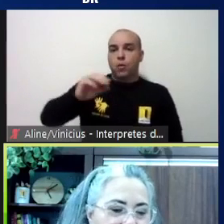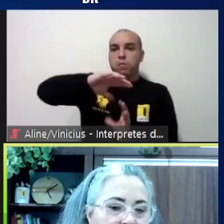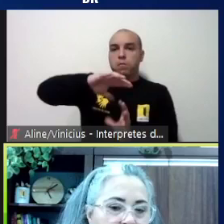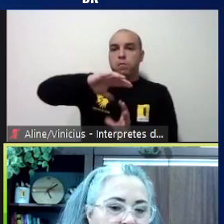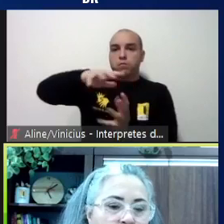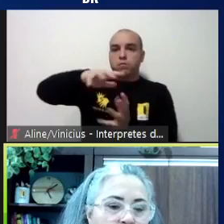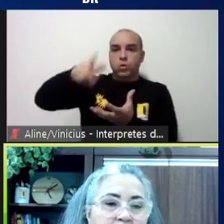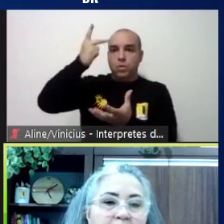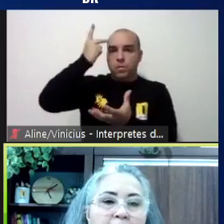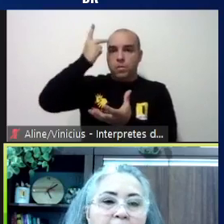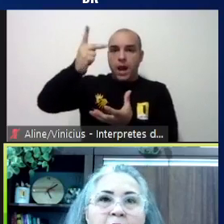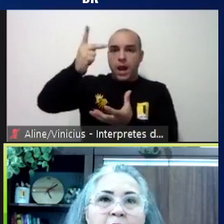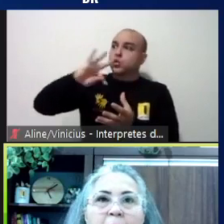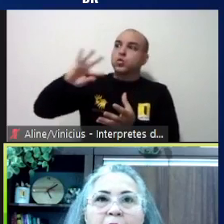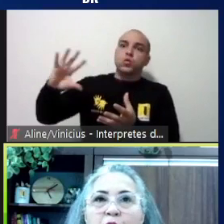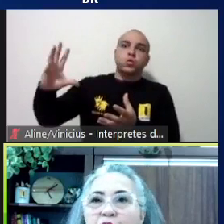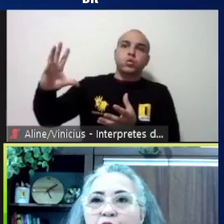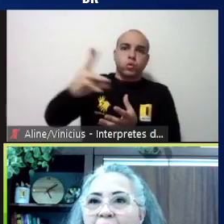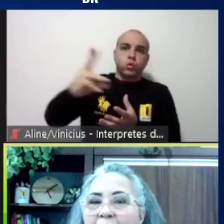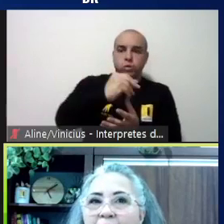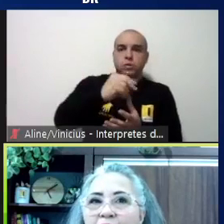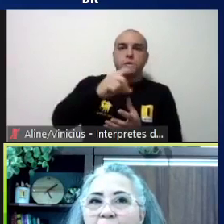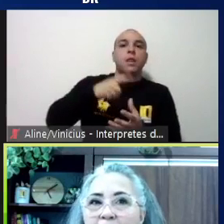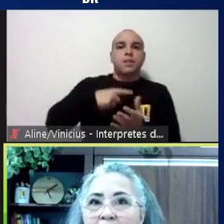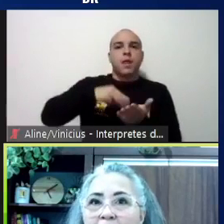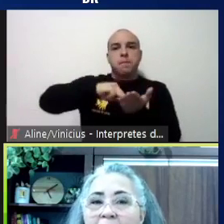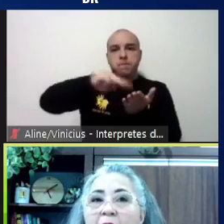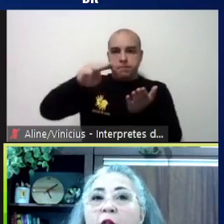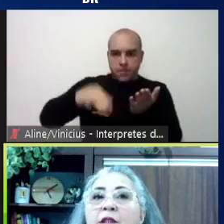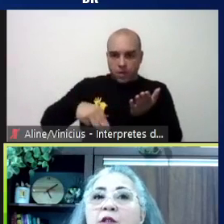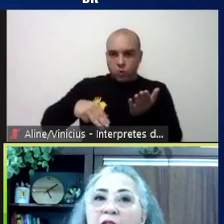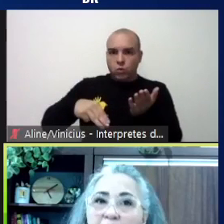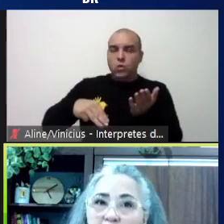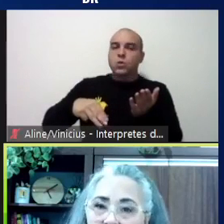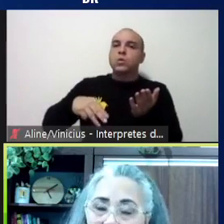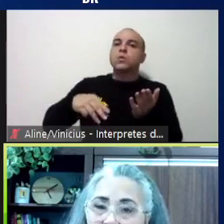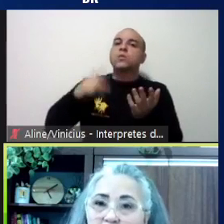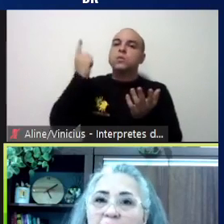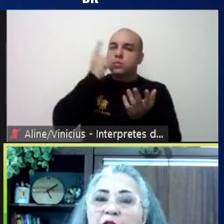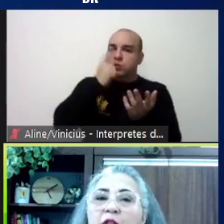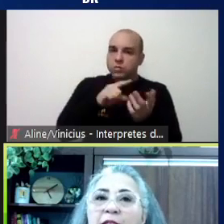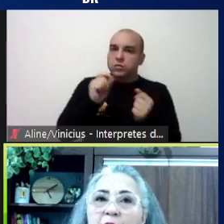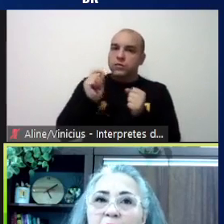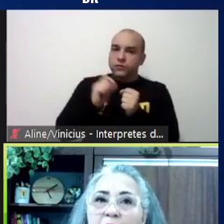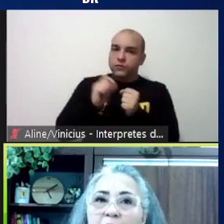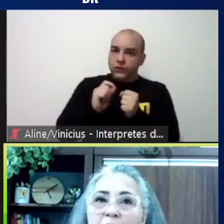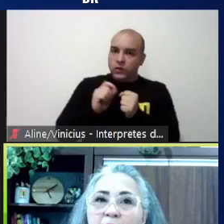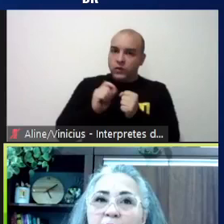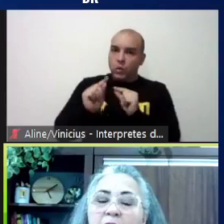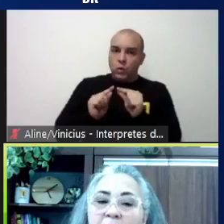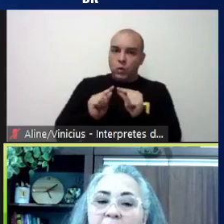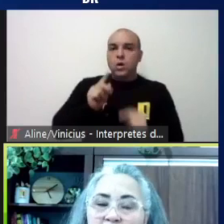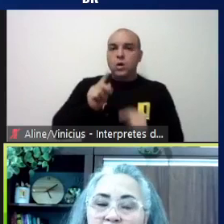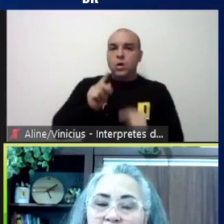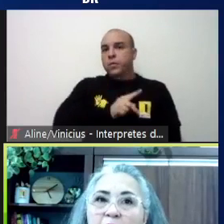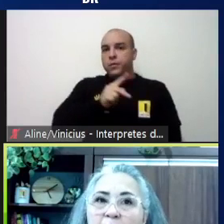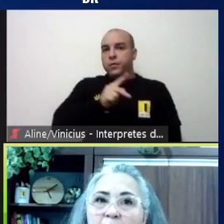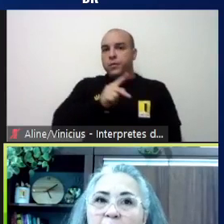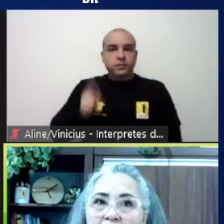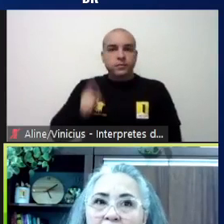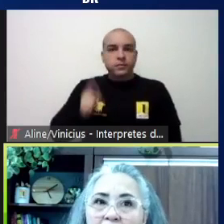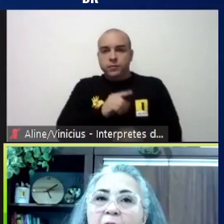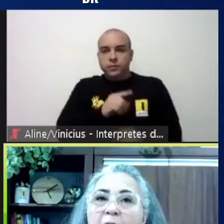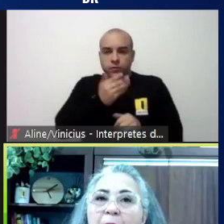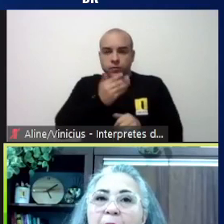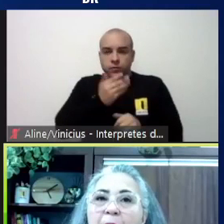vocês vão encontrar, com uma metodologia da Reggio Emília, onde nossos professores estão sendo